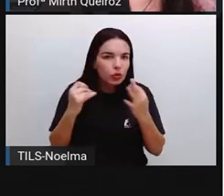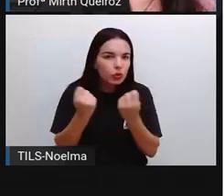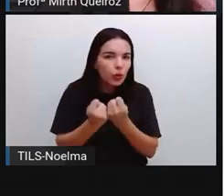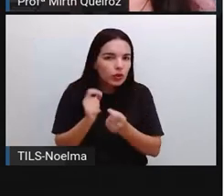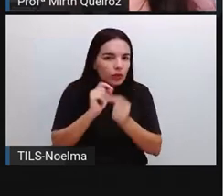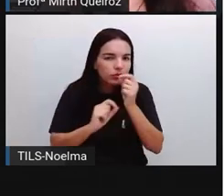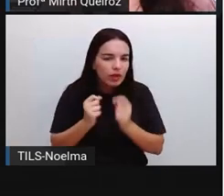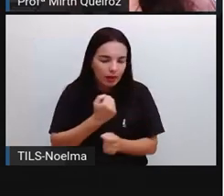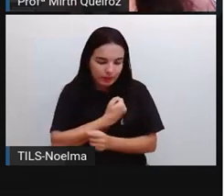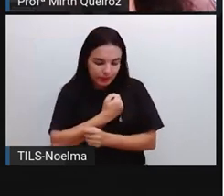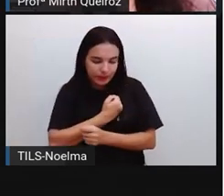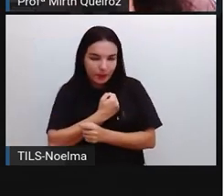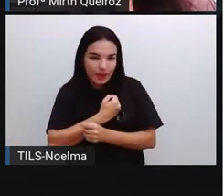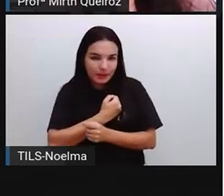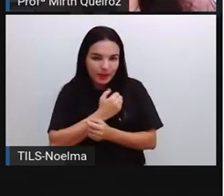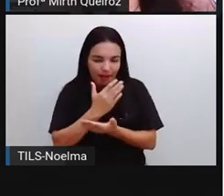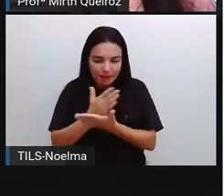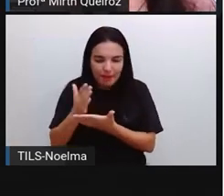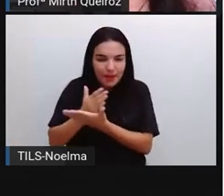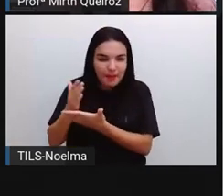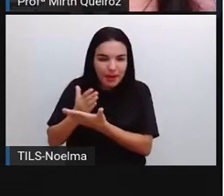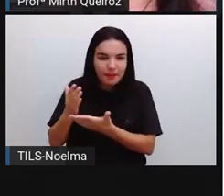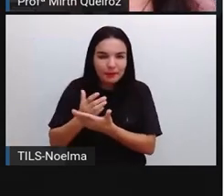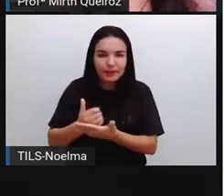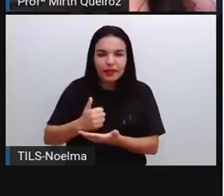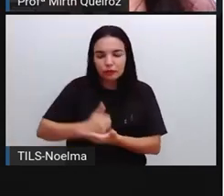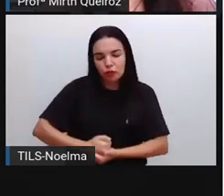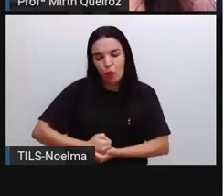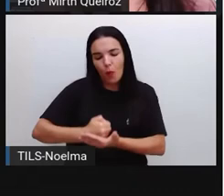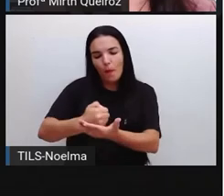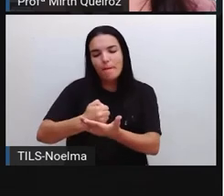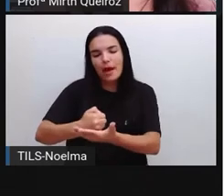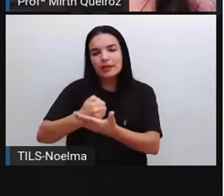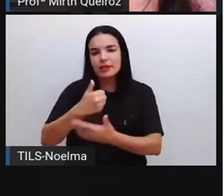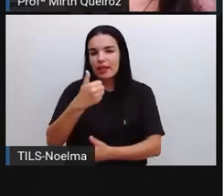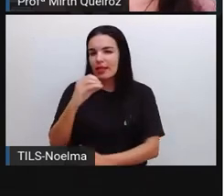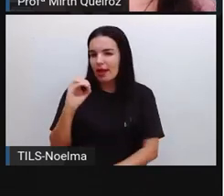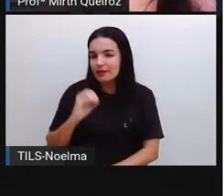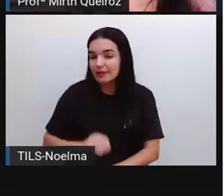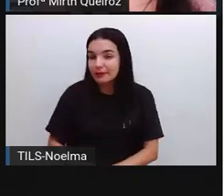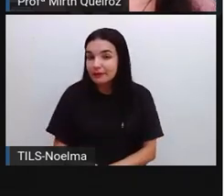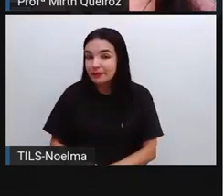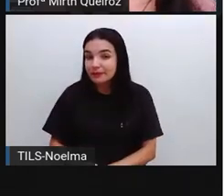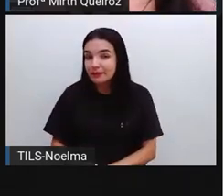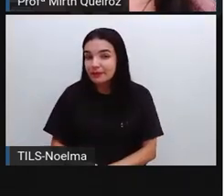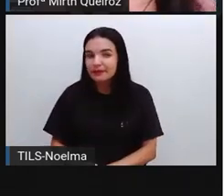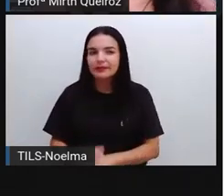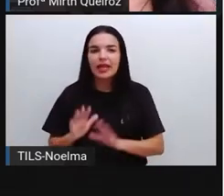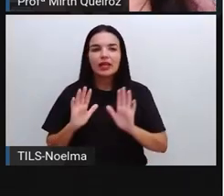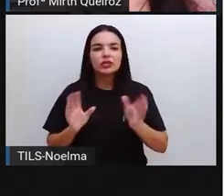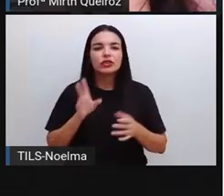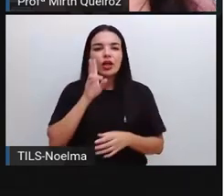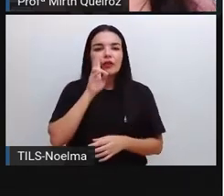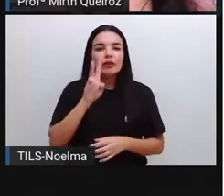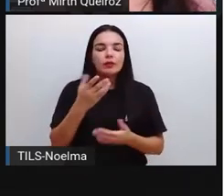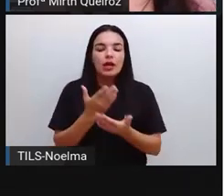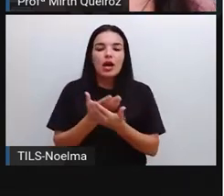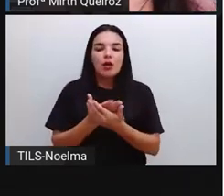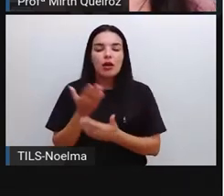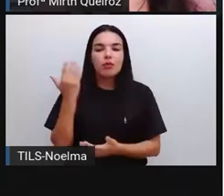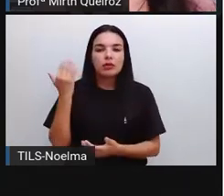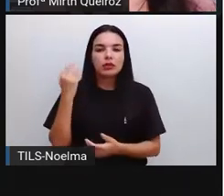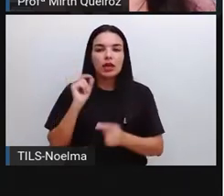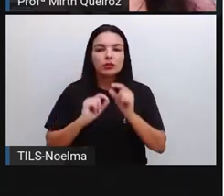os números sistema de numeração decimal né o sistema de numeração decimal nós já vimos na outra aula eu apresentei para